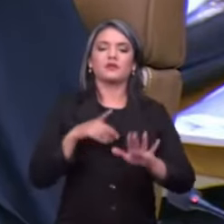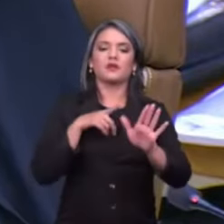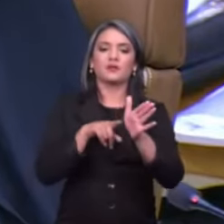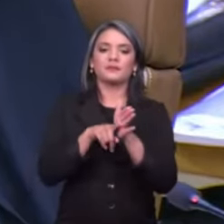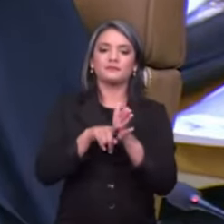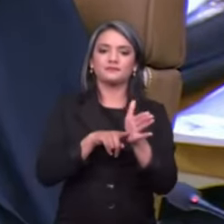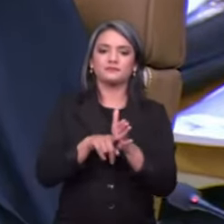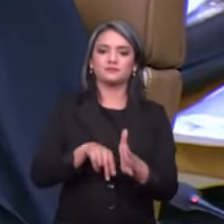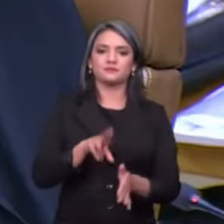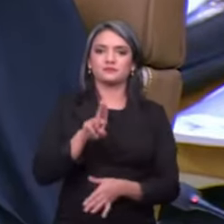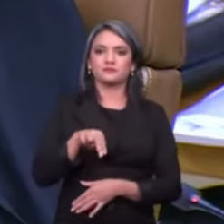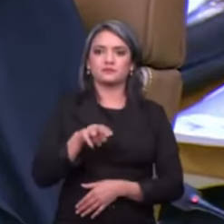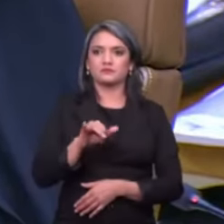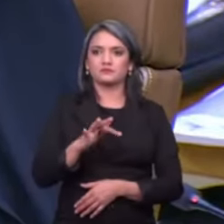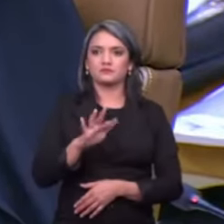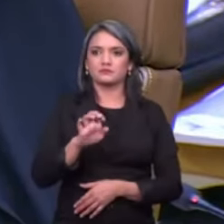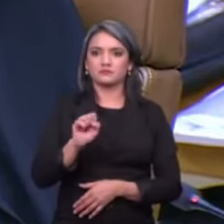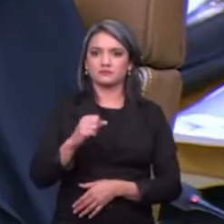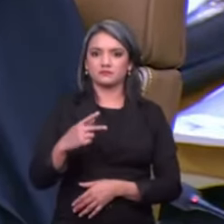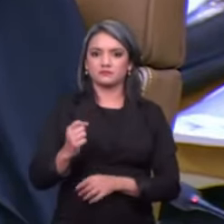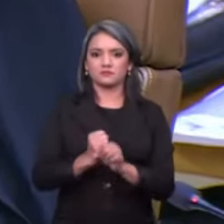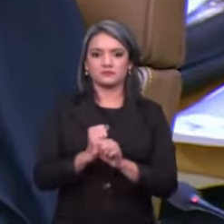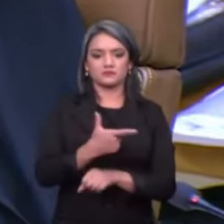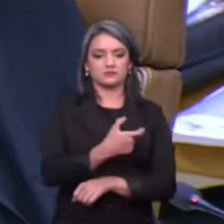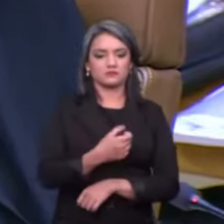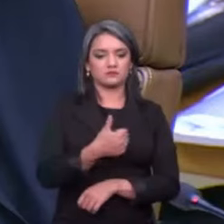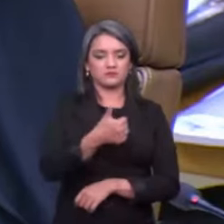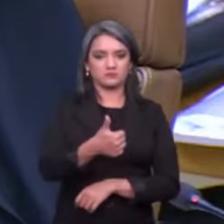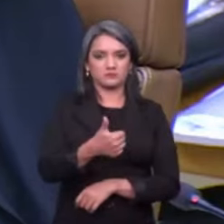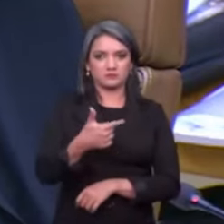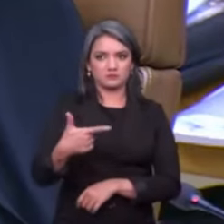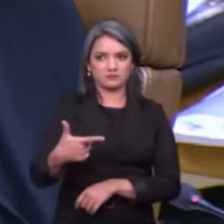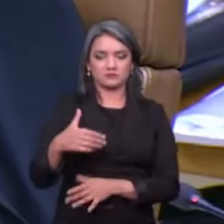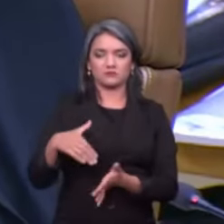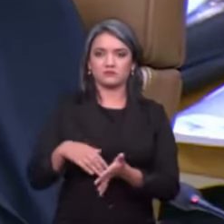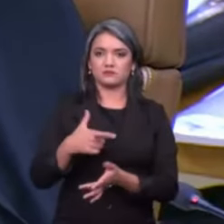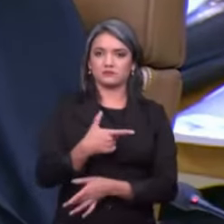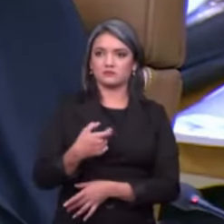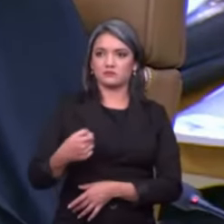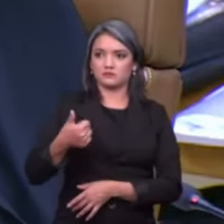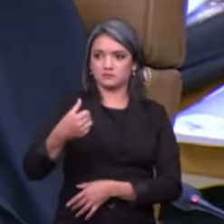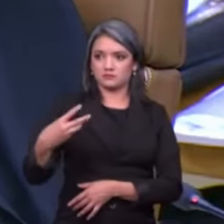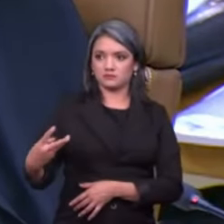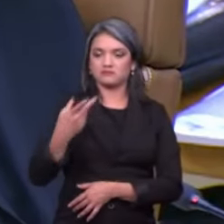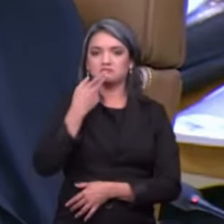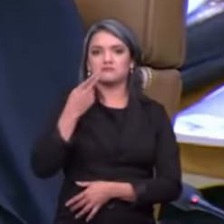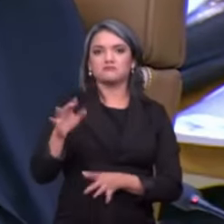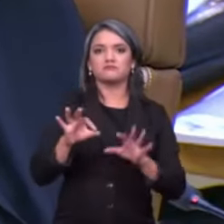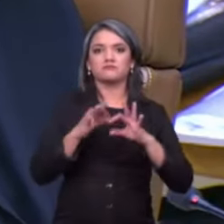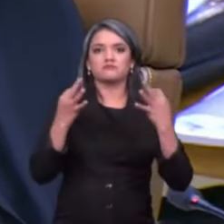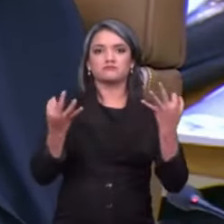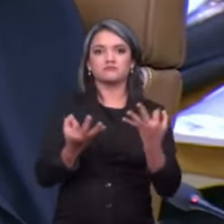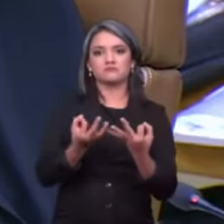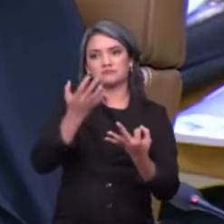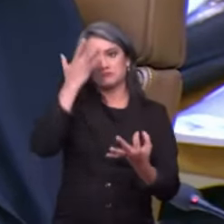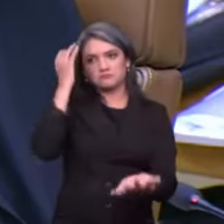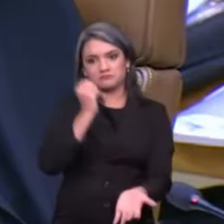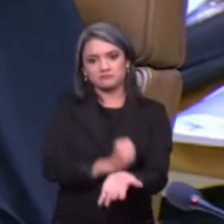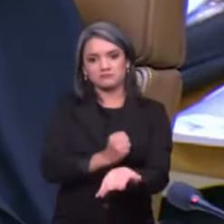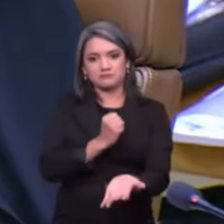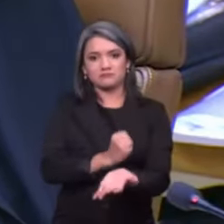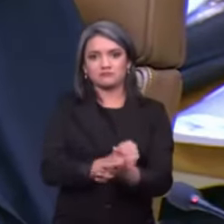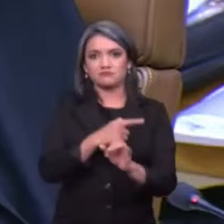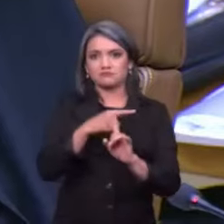pelo Unifesp entre 2012 e 2013, por exemplo, revelou que mais da metade das famílias de viciados em drogas tem capacidade de trabalho